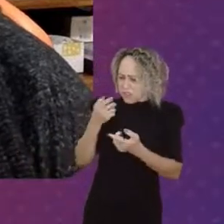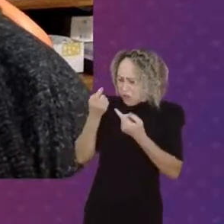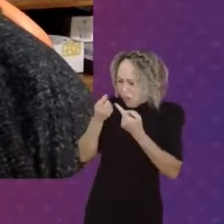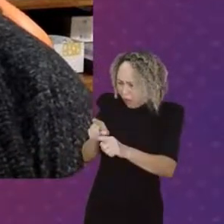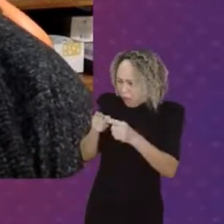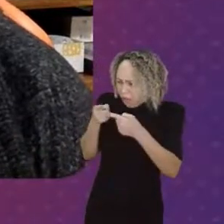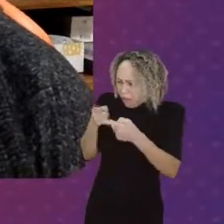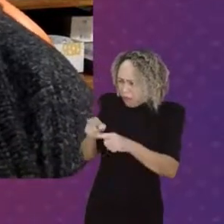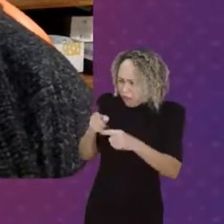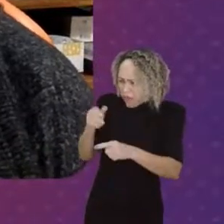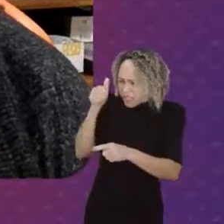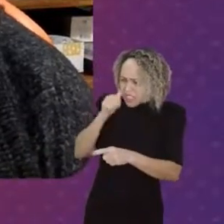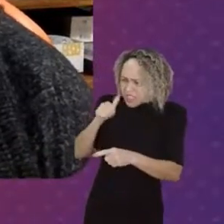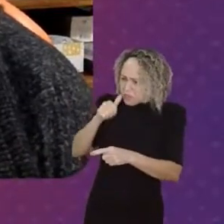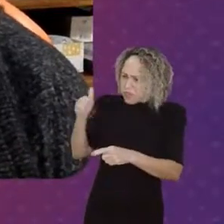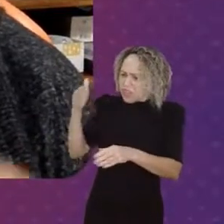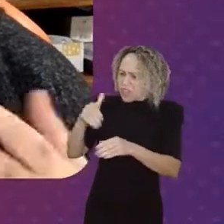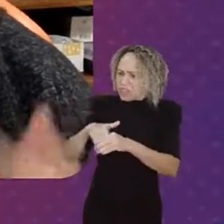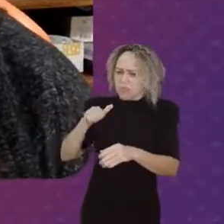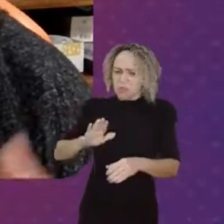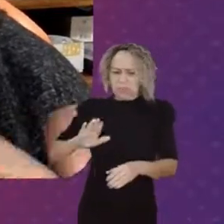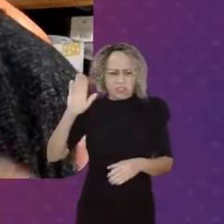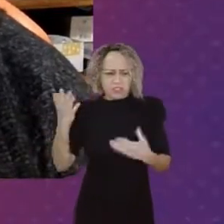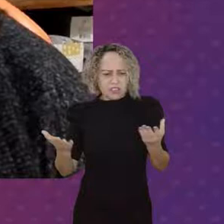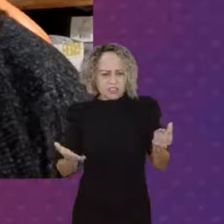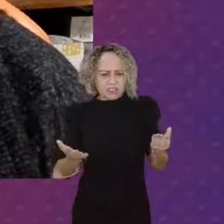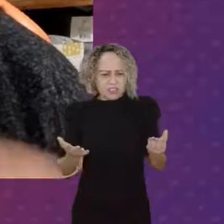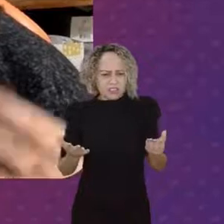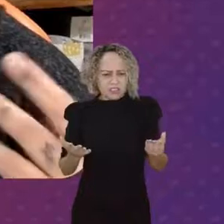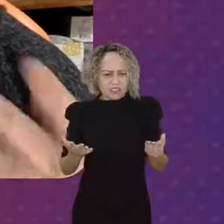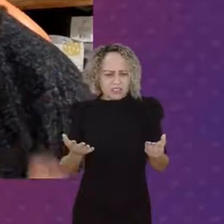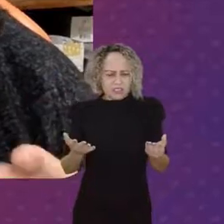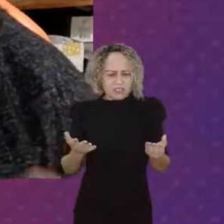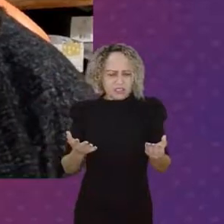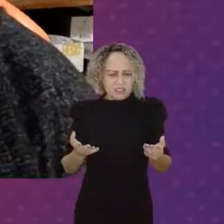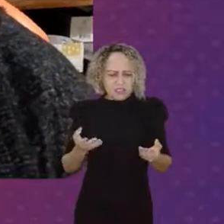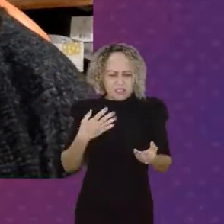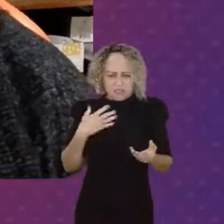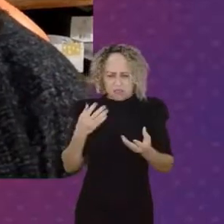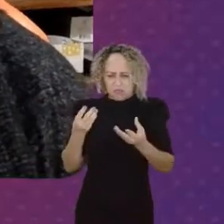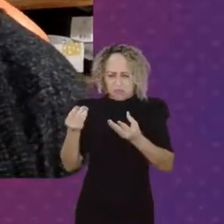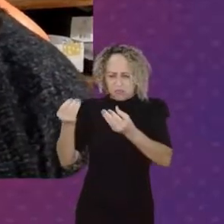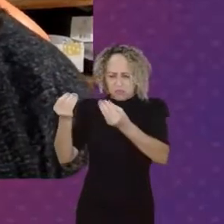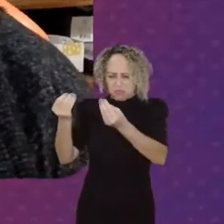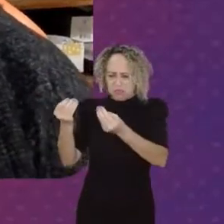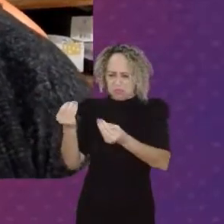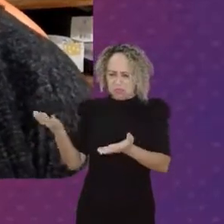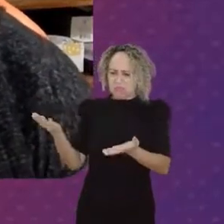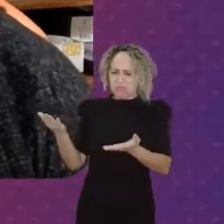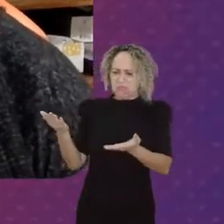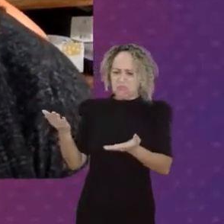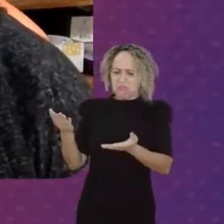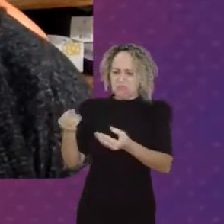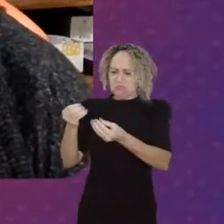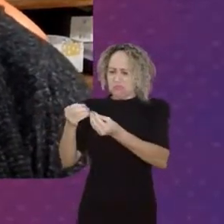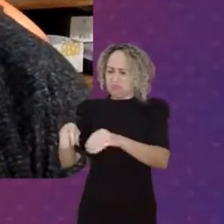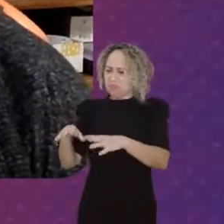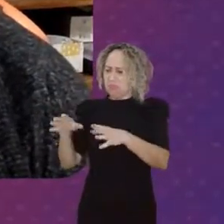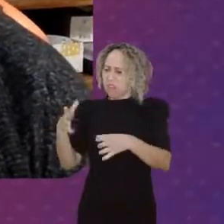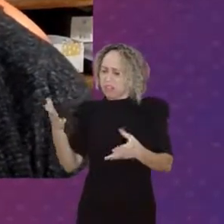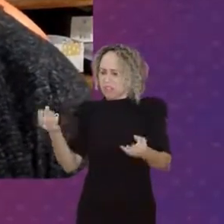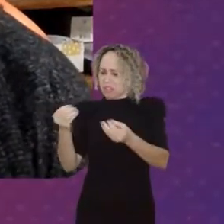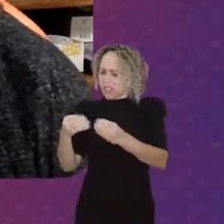cargos eletivos, como forma, né, o tempo todo de deslegitimar a posição, a presença da mulher